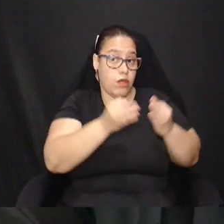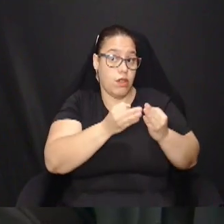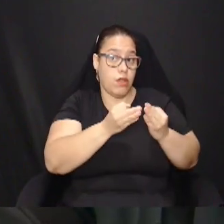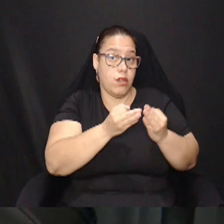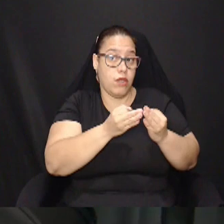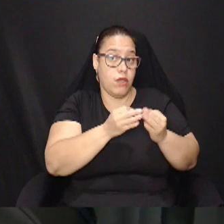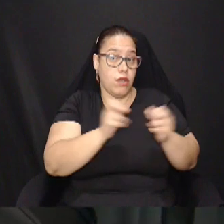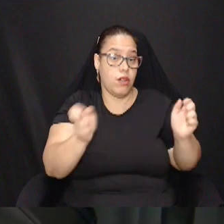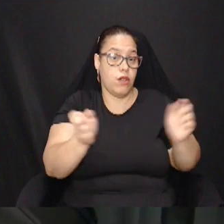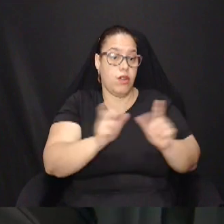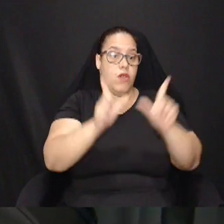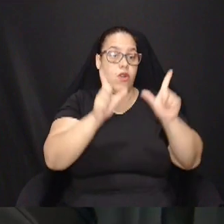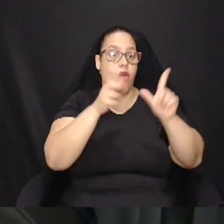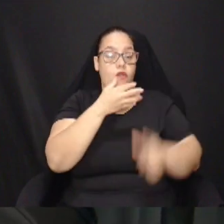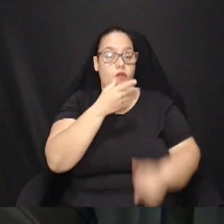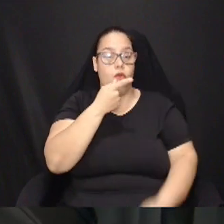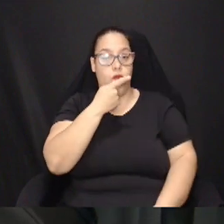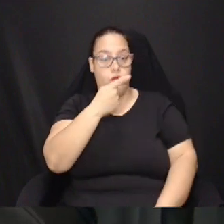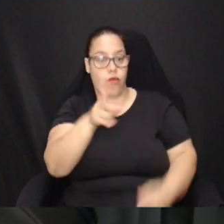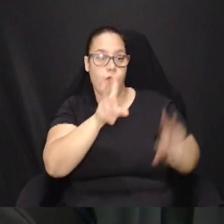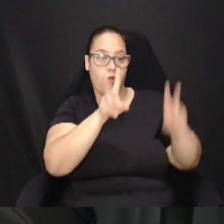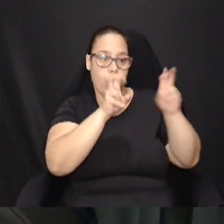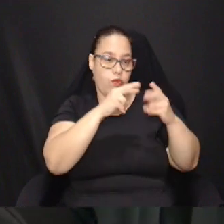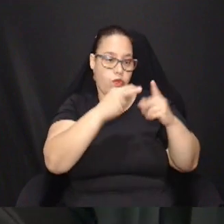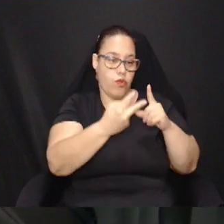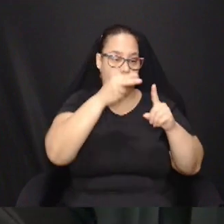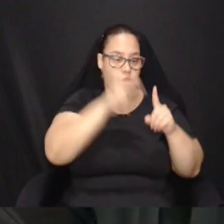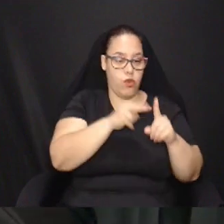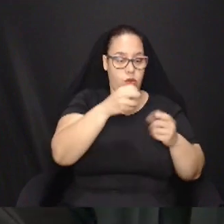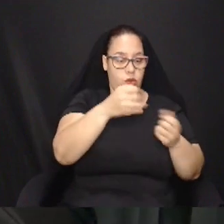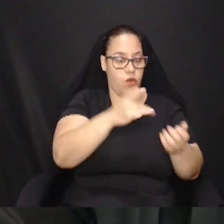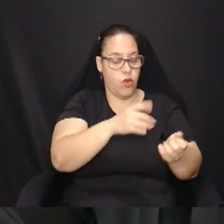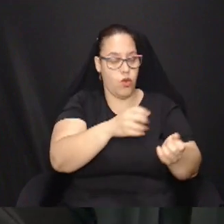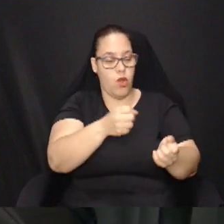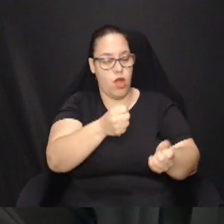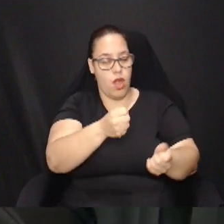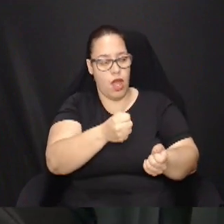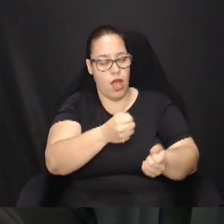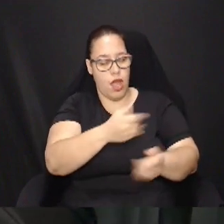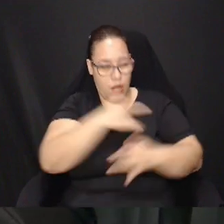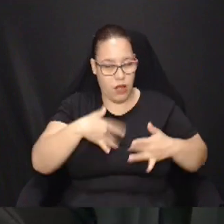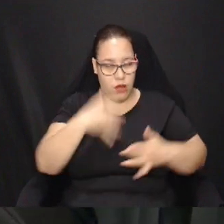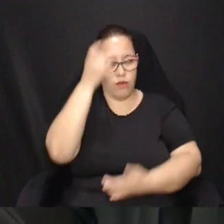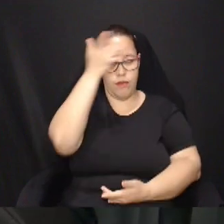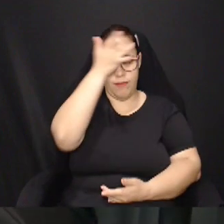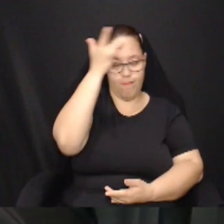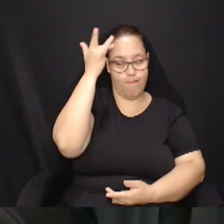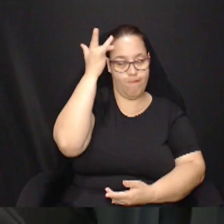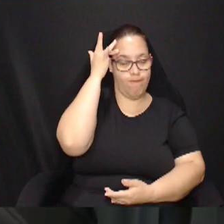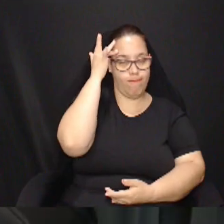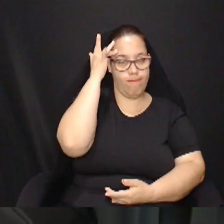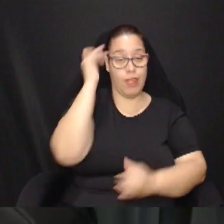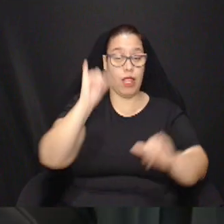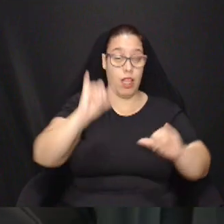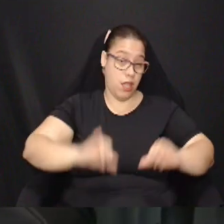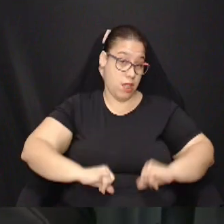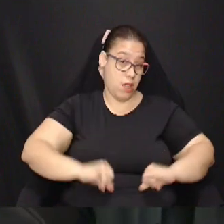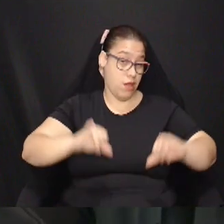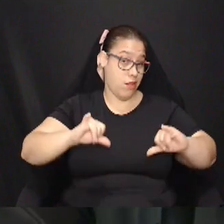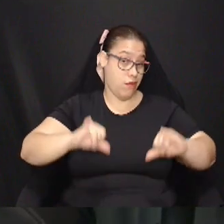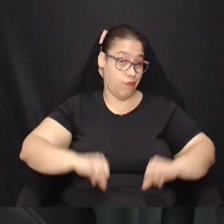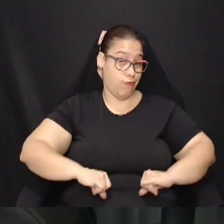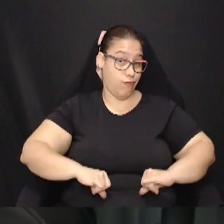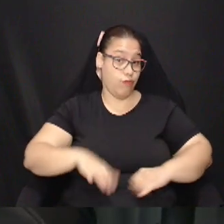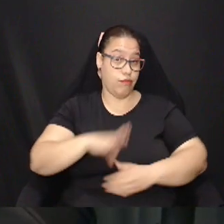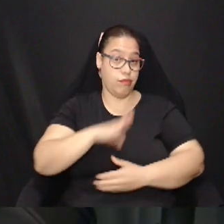esse assunto. Exato. Do ponto de vista da saúde emocional, a gente está dizendo que são pessoas que muitas vezes sofrem em silêncio. São pessoas que